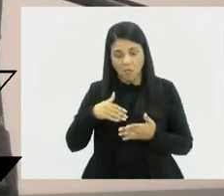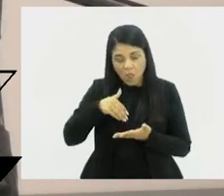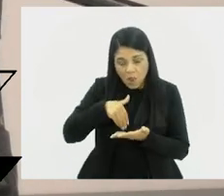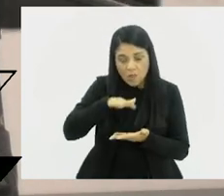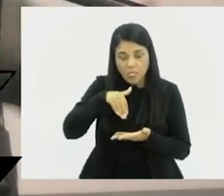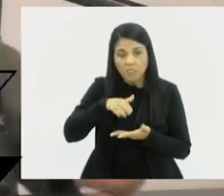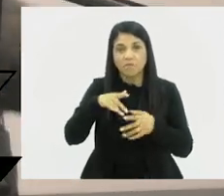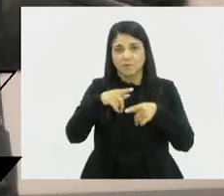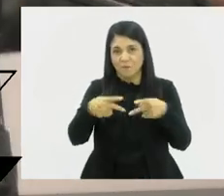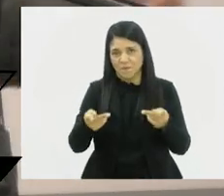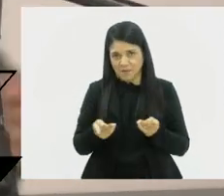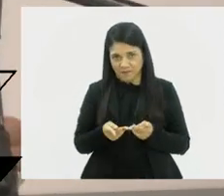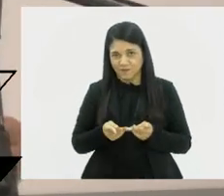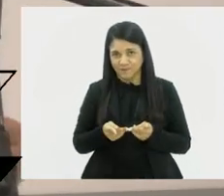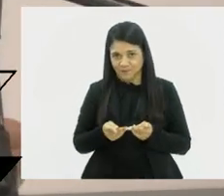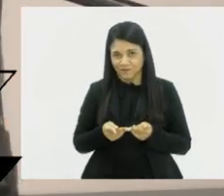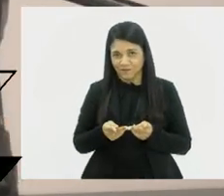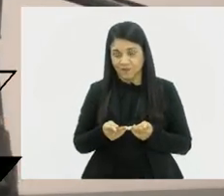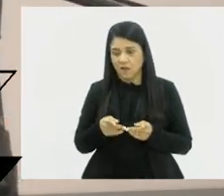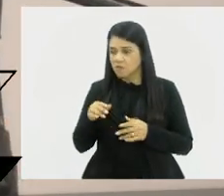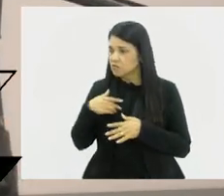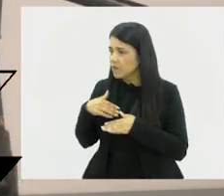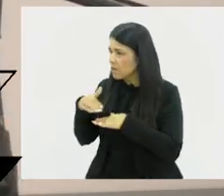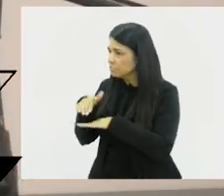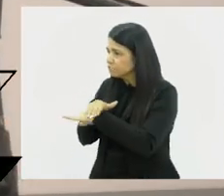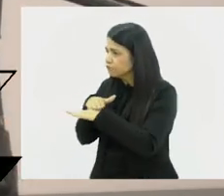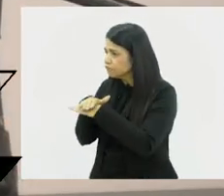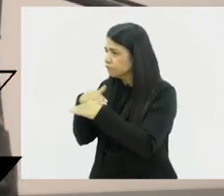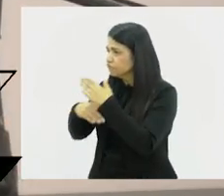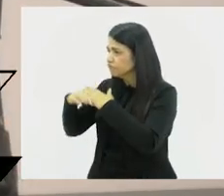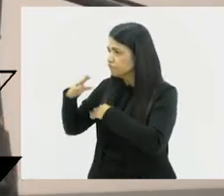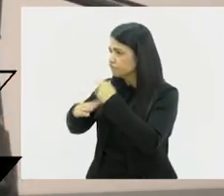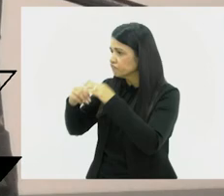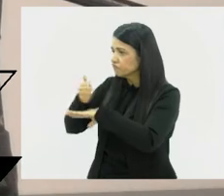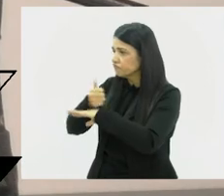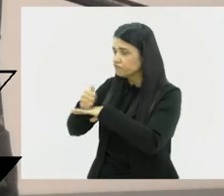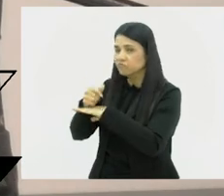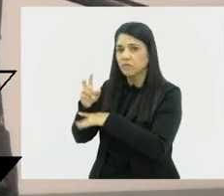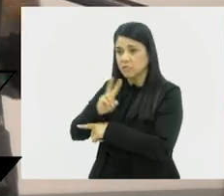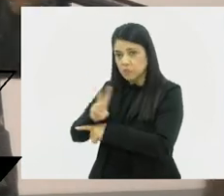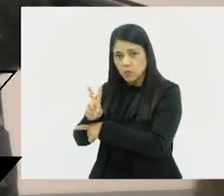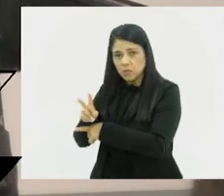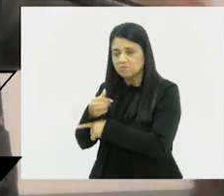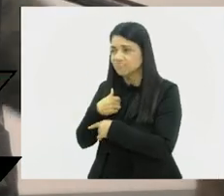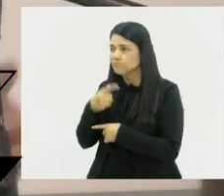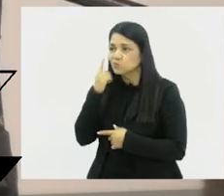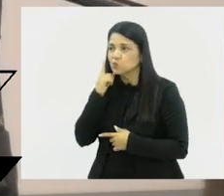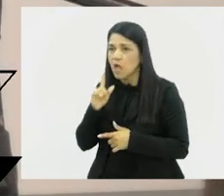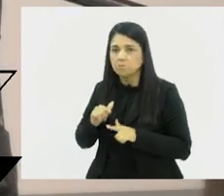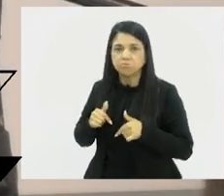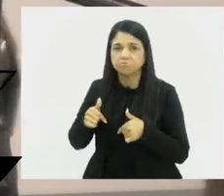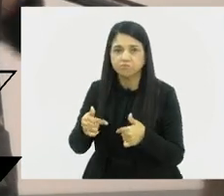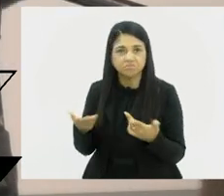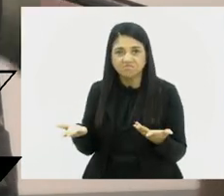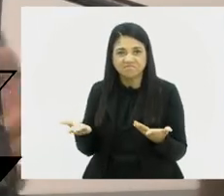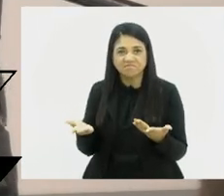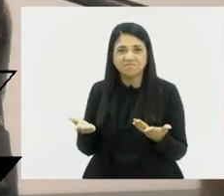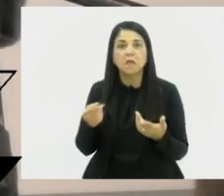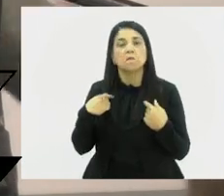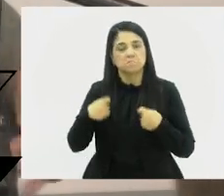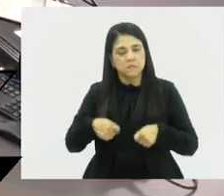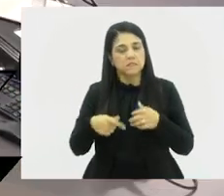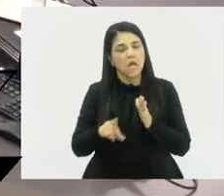com um profissional que está ali na área da segurança, ele não sabe como agir. Nós temos que ter treinamentos para botar em